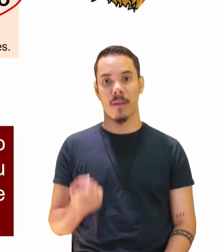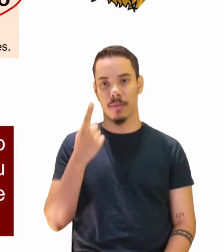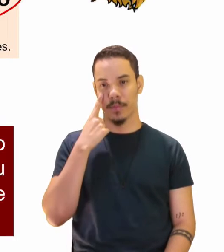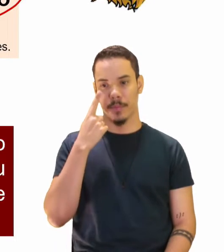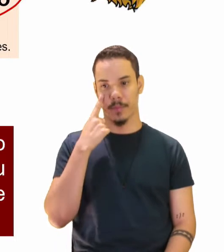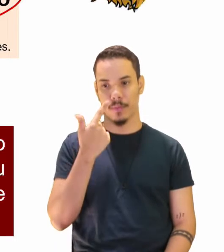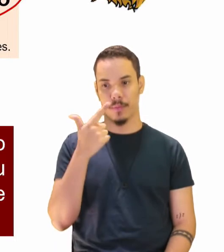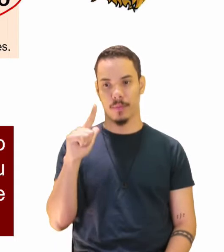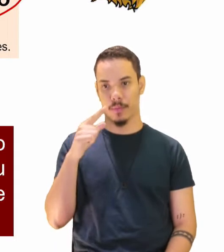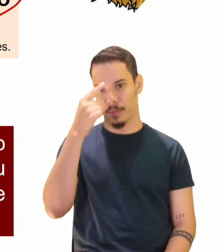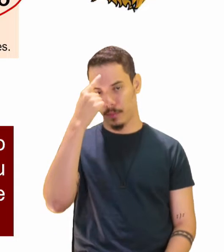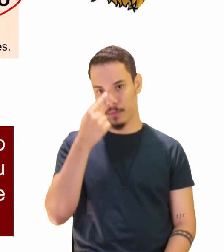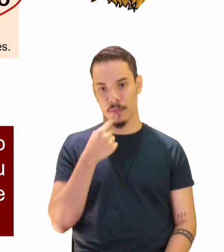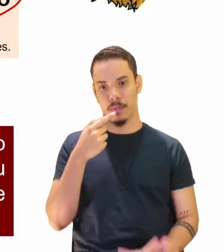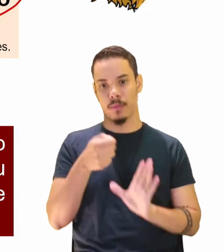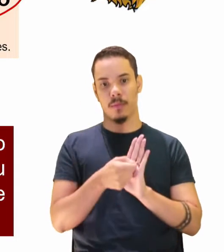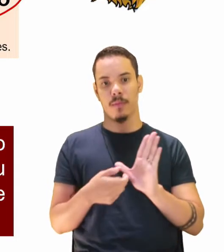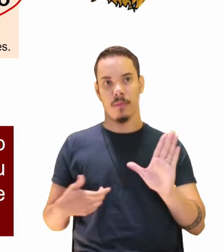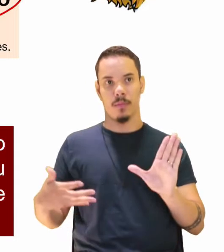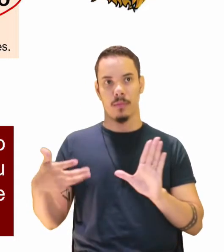outra figura,